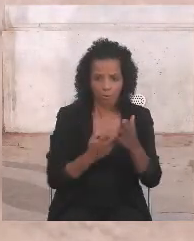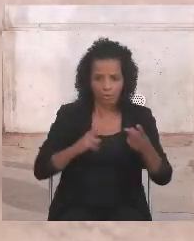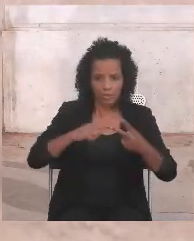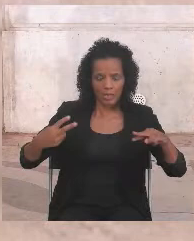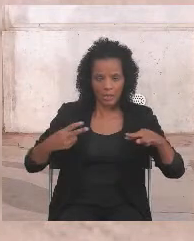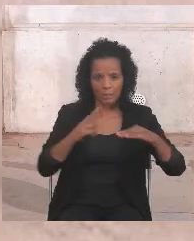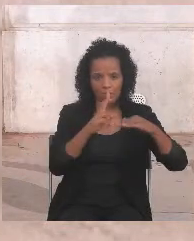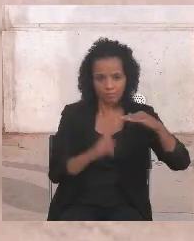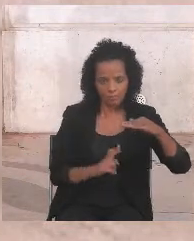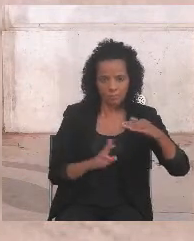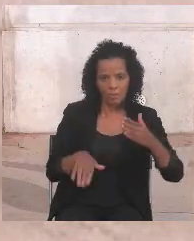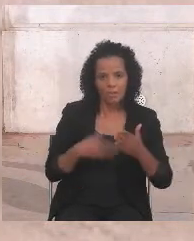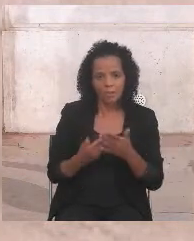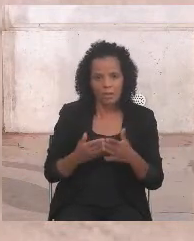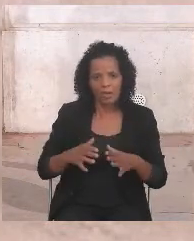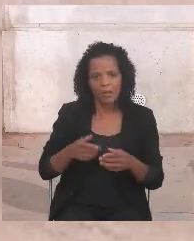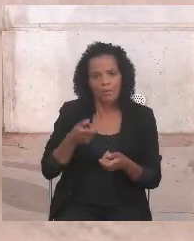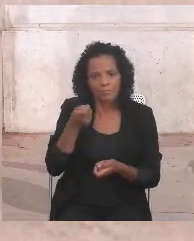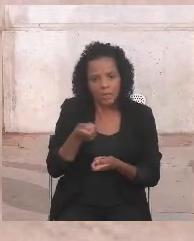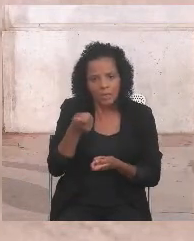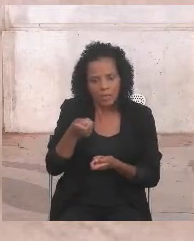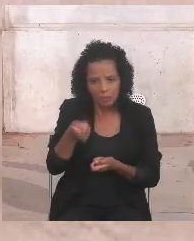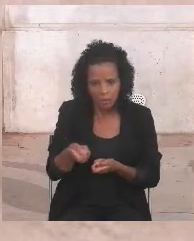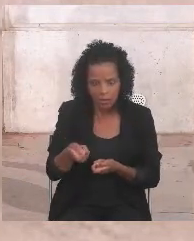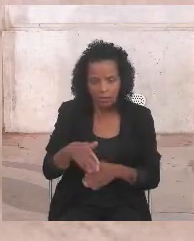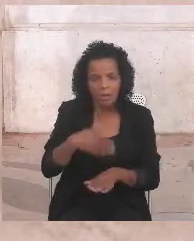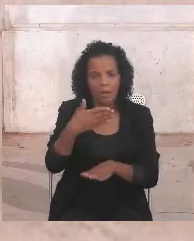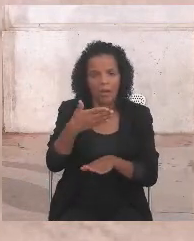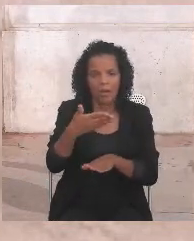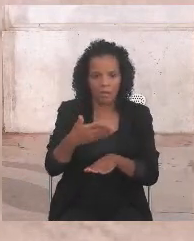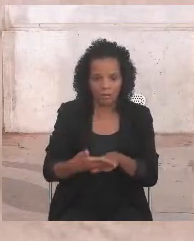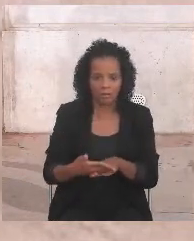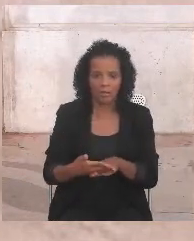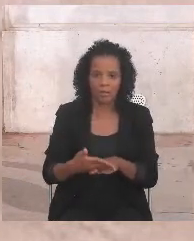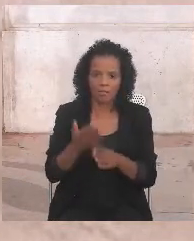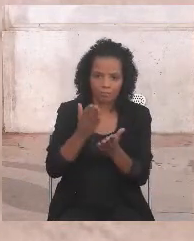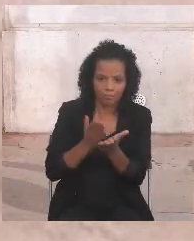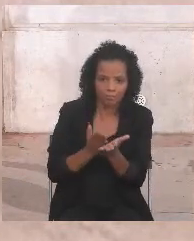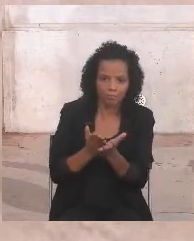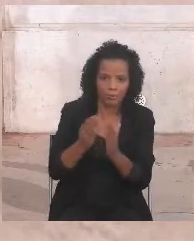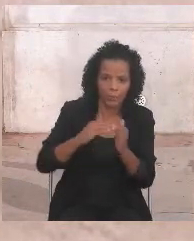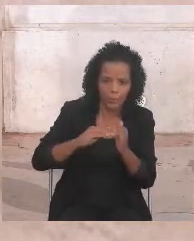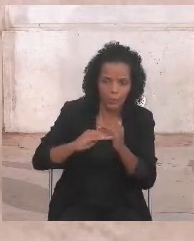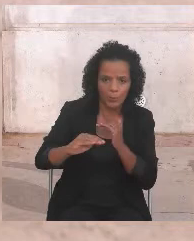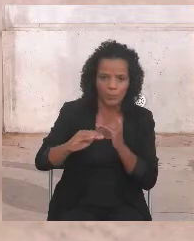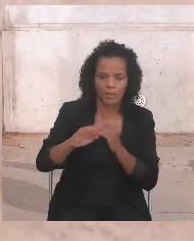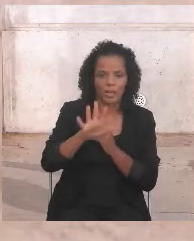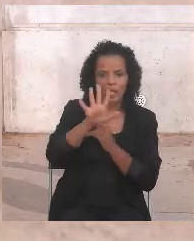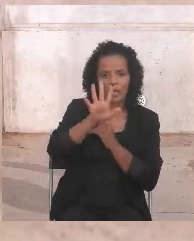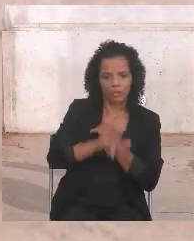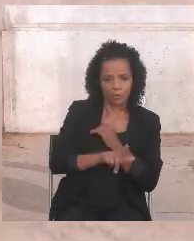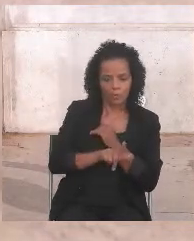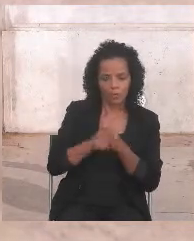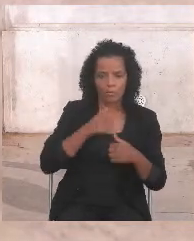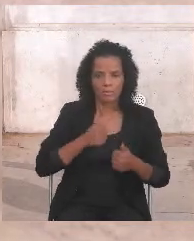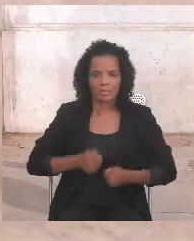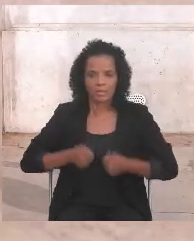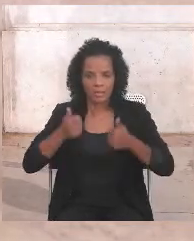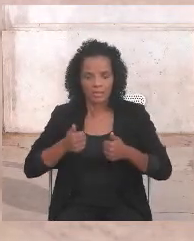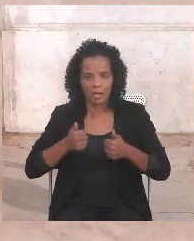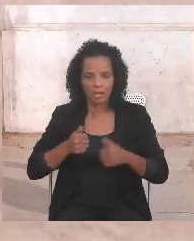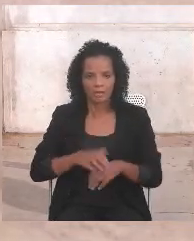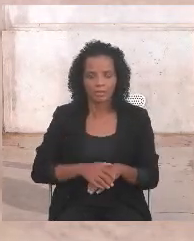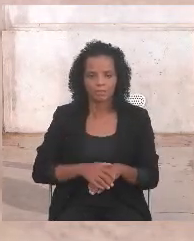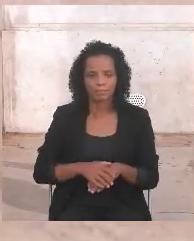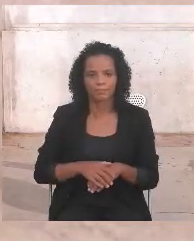como progressiva e regular, até criar uma linha constante que seja Lisboa, cidade